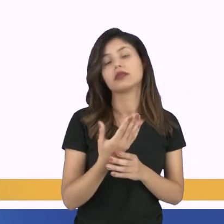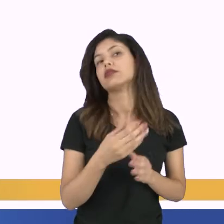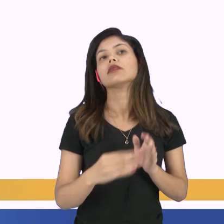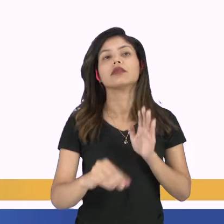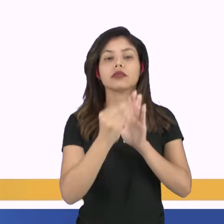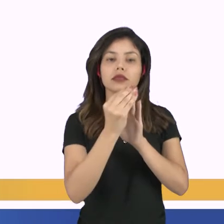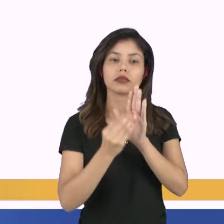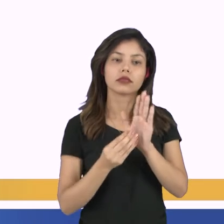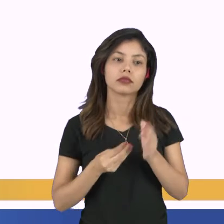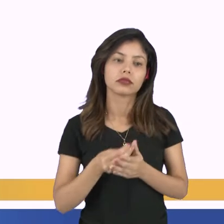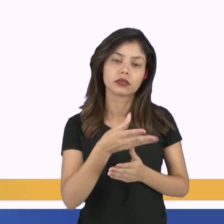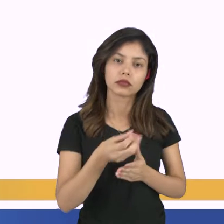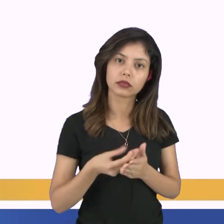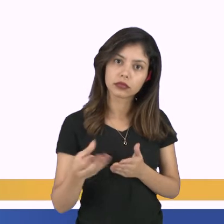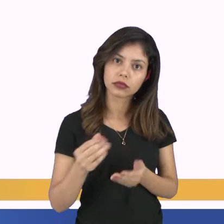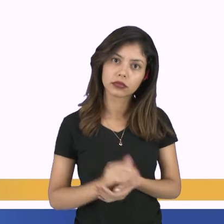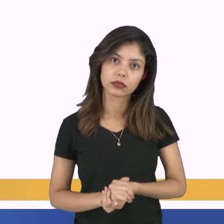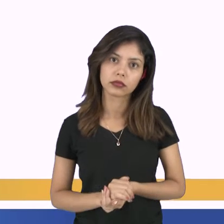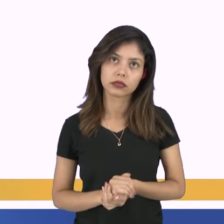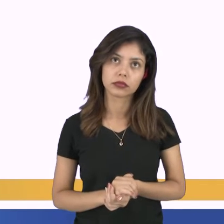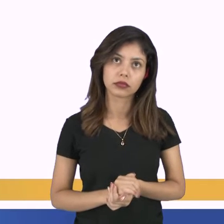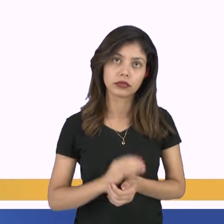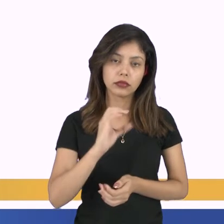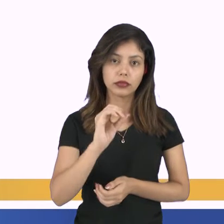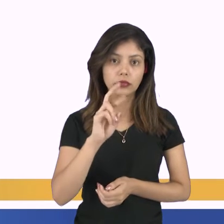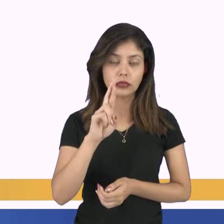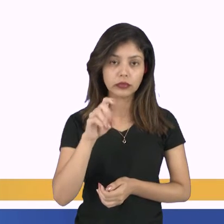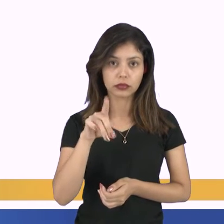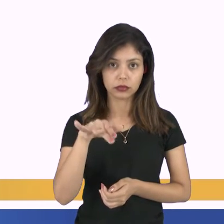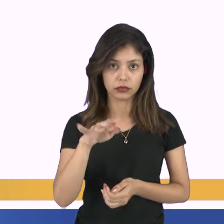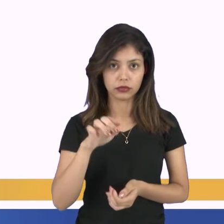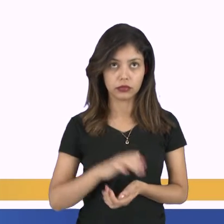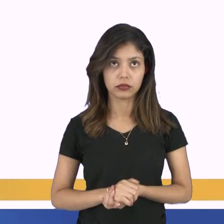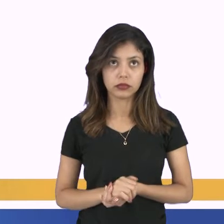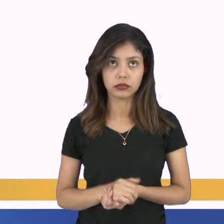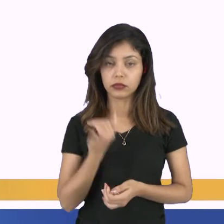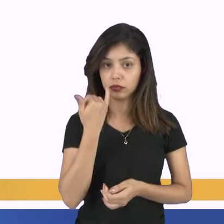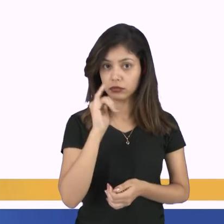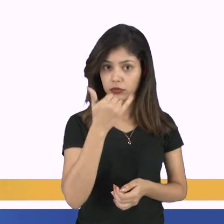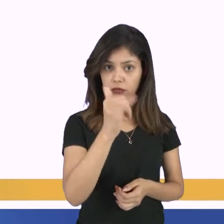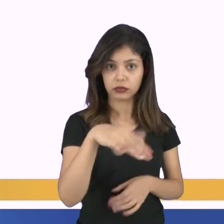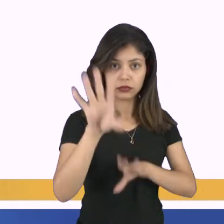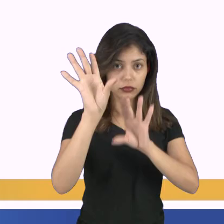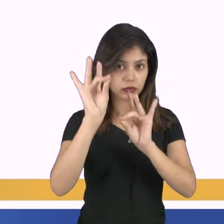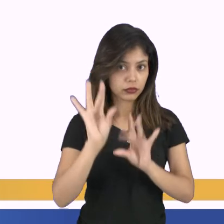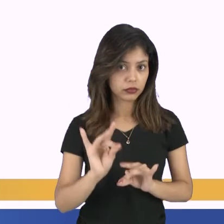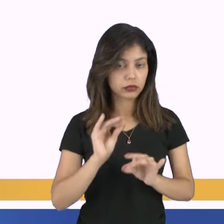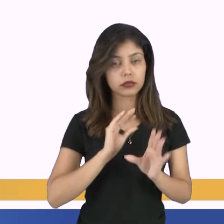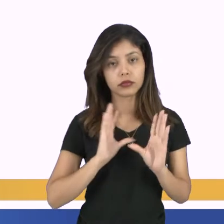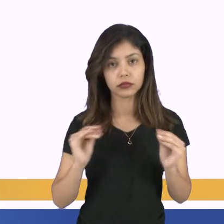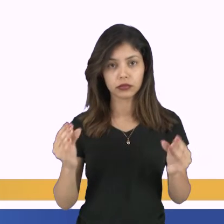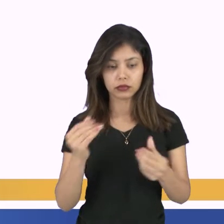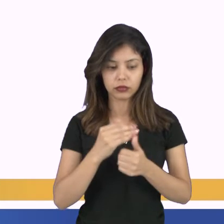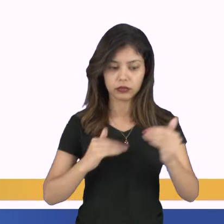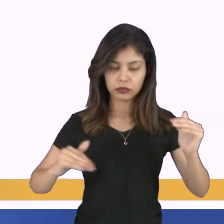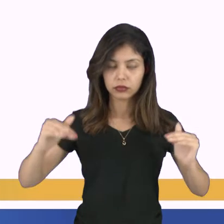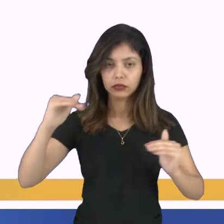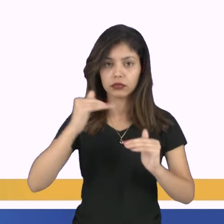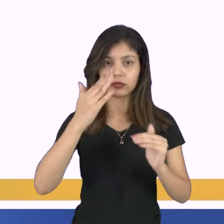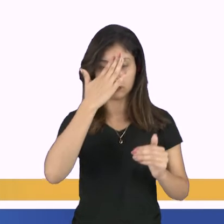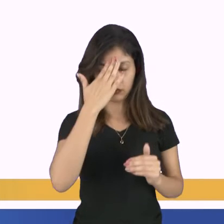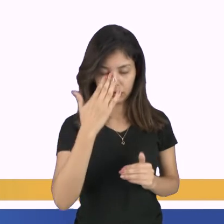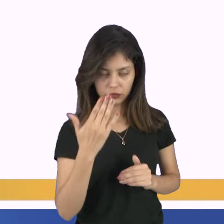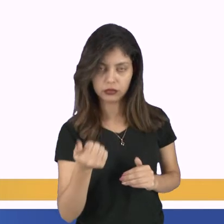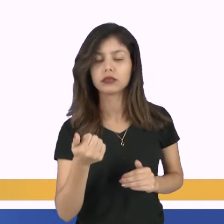e distribuiu em ordem crescente de energia os elétrons dentro dos subníveis. Então, a